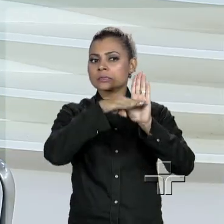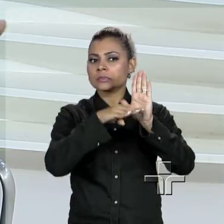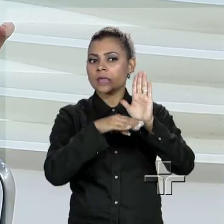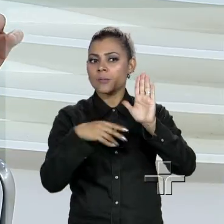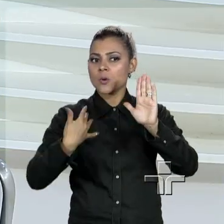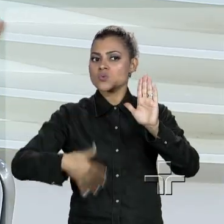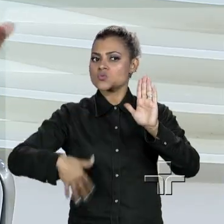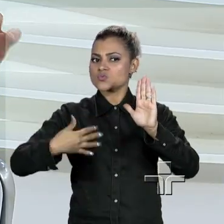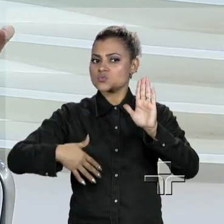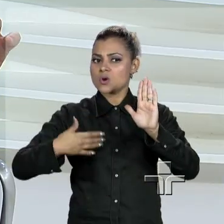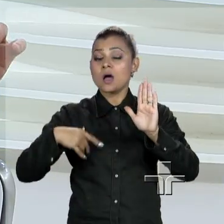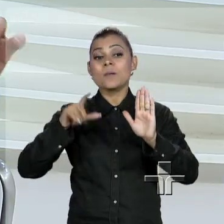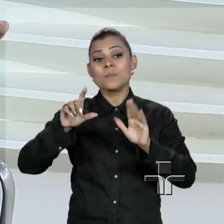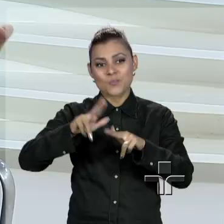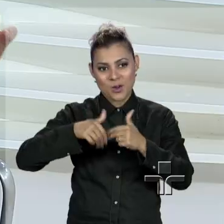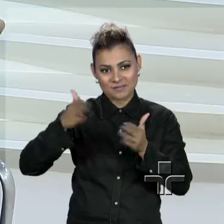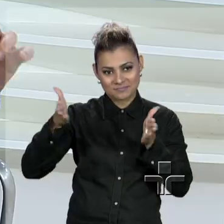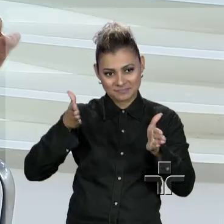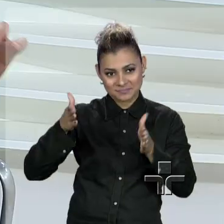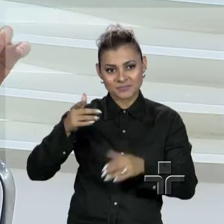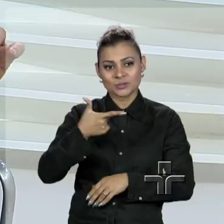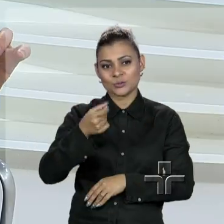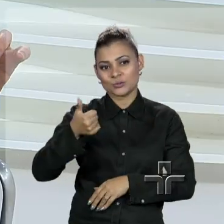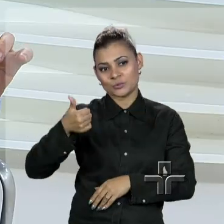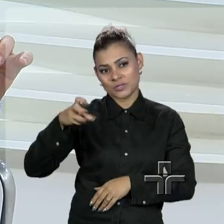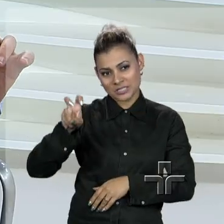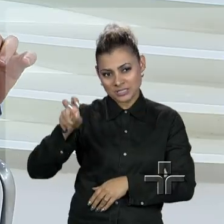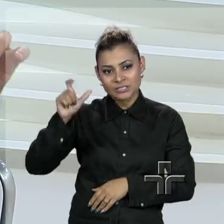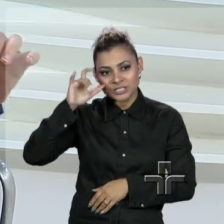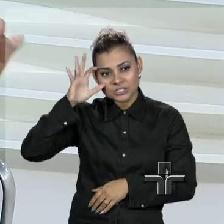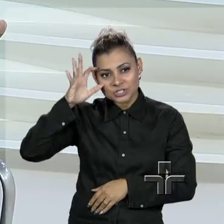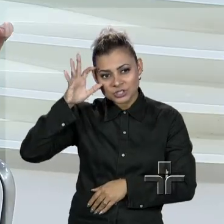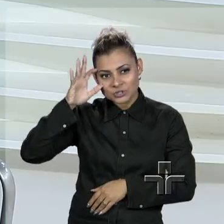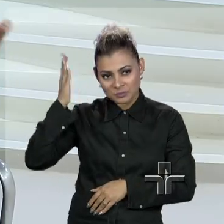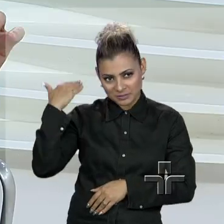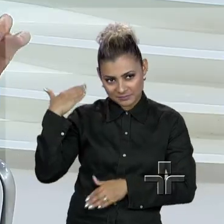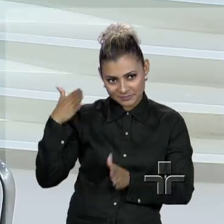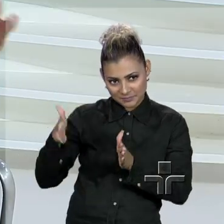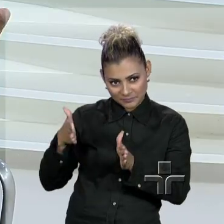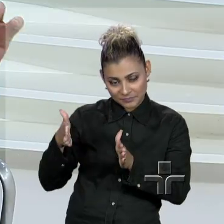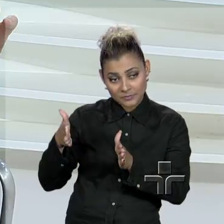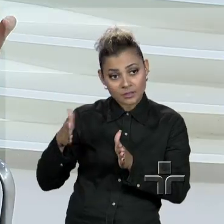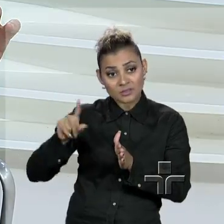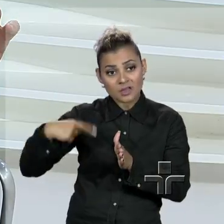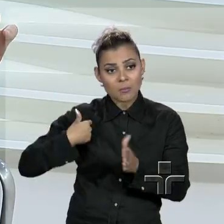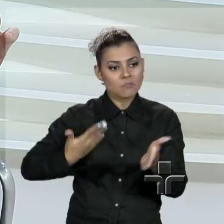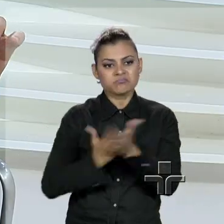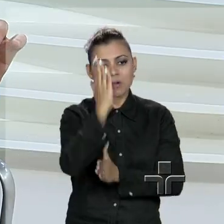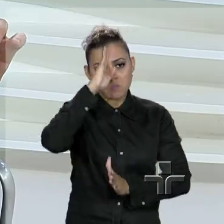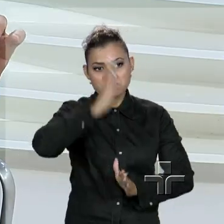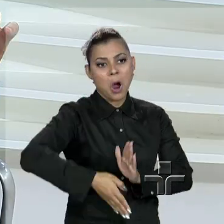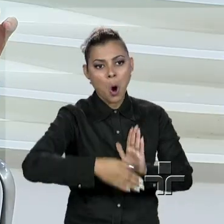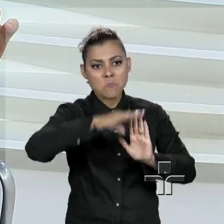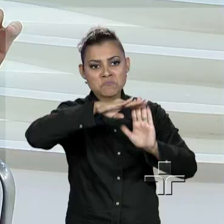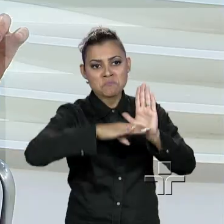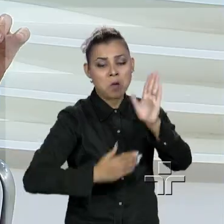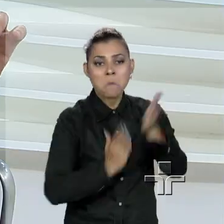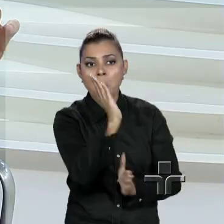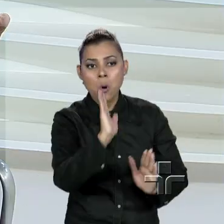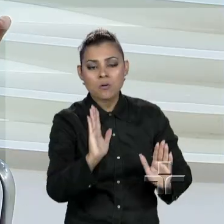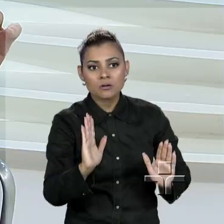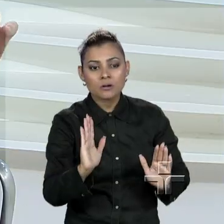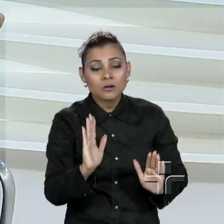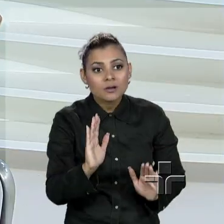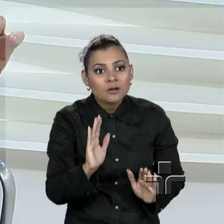prometida para o colo da Dilma em 2015 e que foi aprovada de repente, em menos